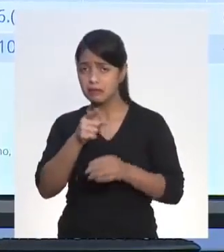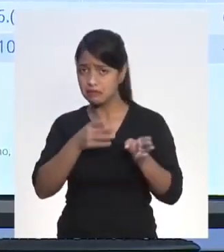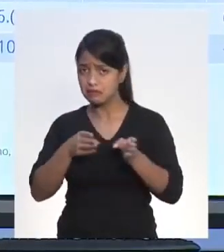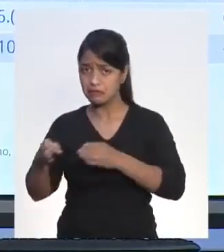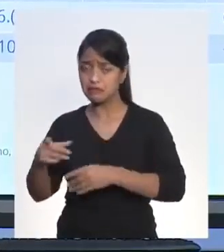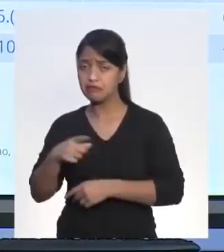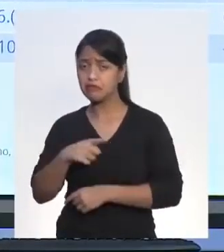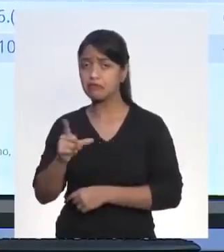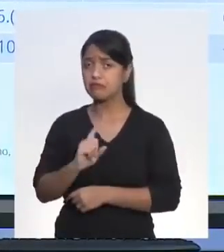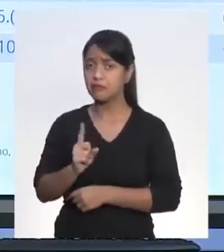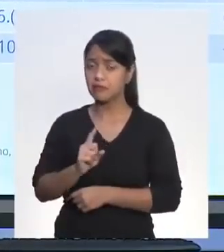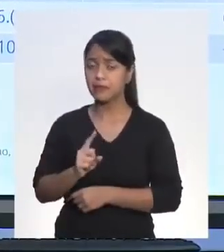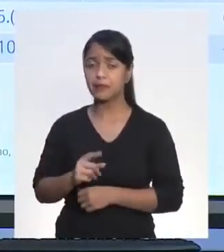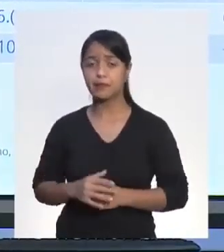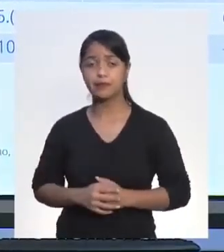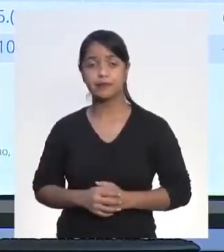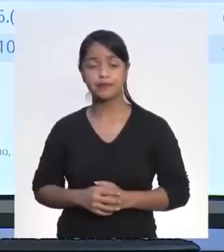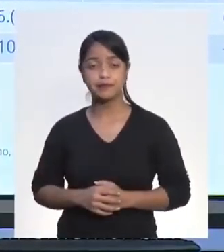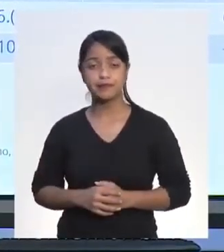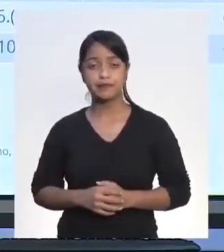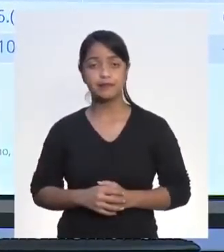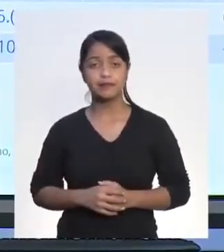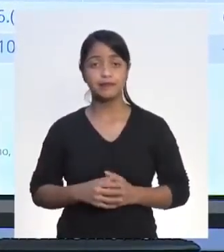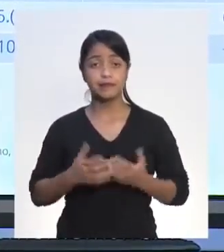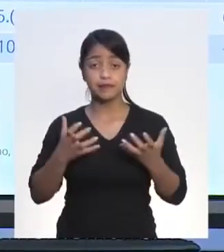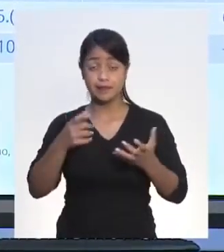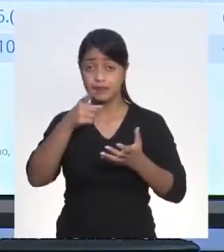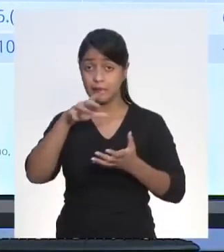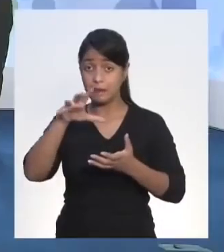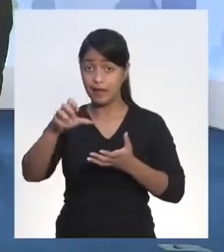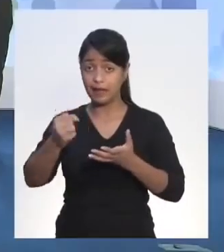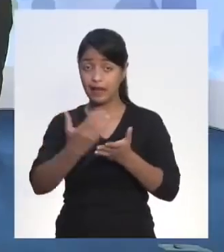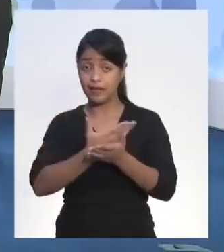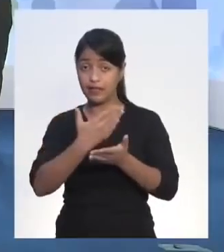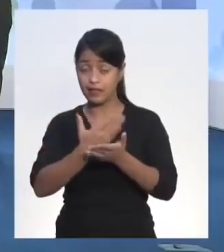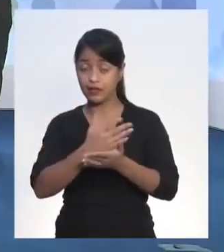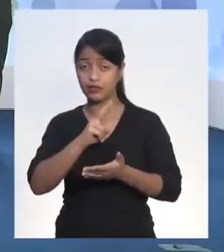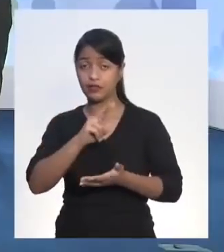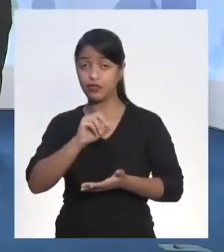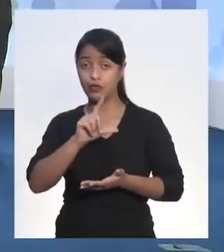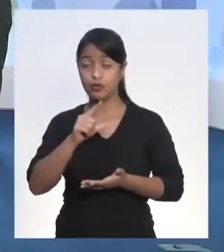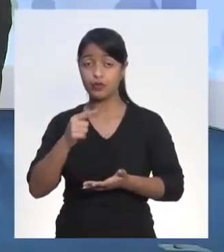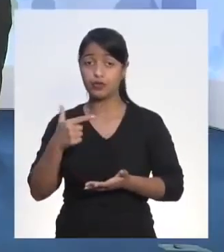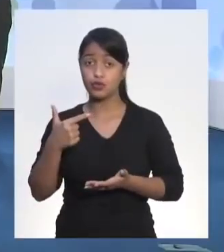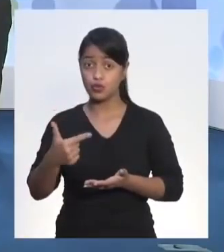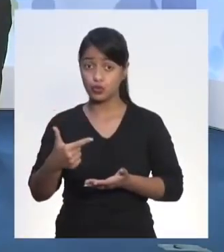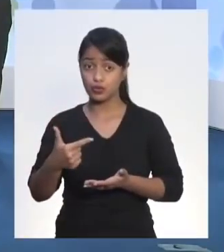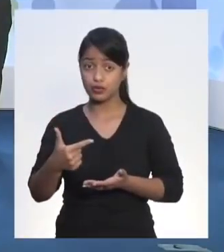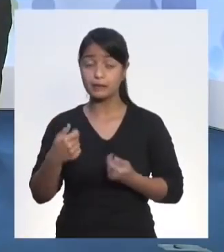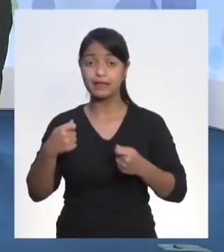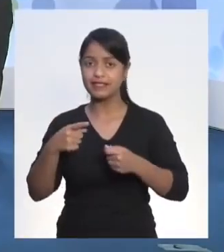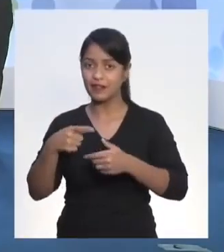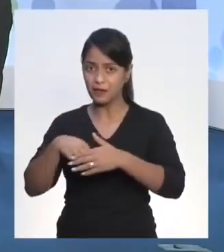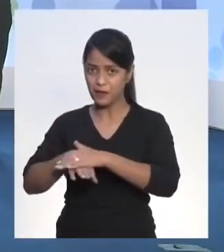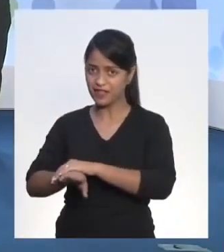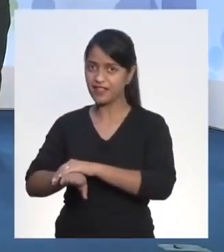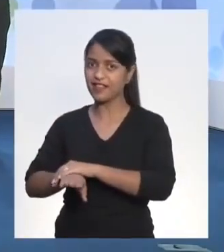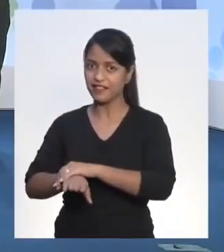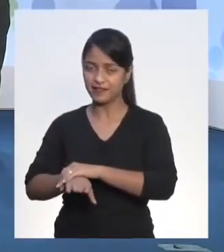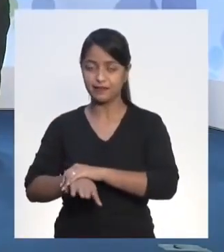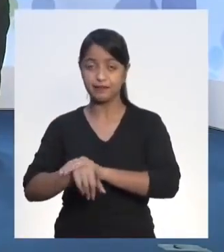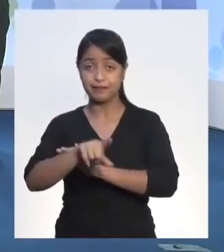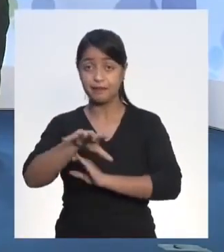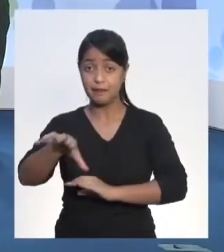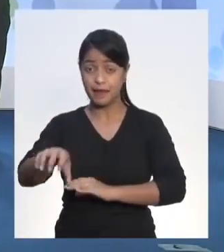organizado. Eu quero que você pegue o volume 2. Nós estamos no 3º bimestre. Sim. O cara tem que ter guardado. Tem. Então eu